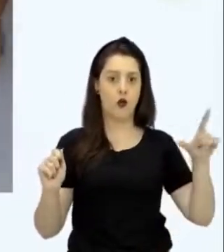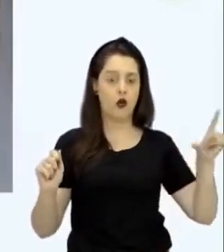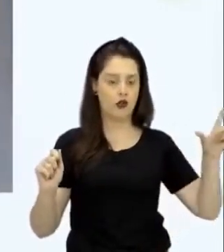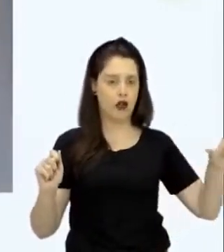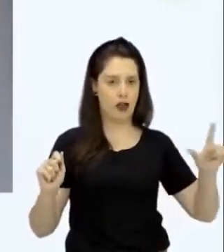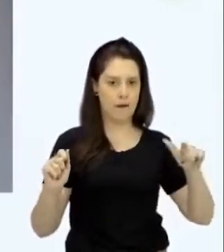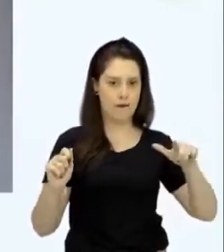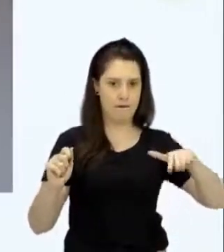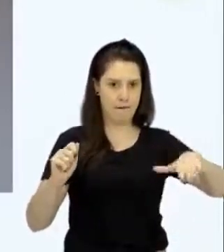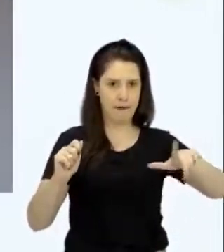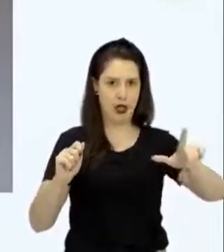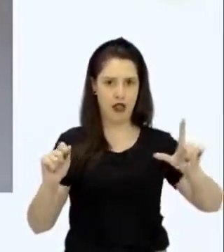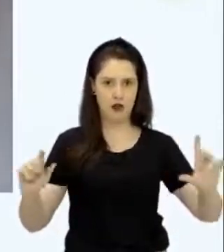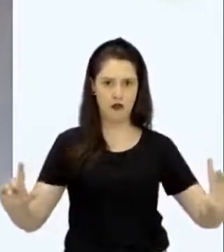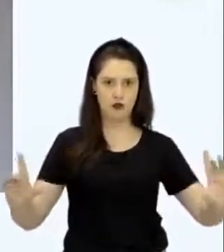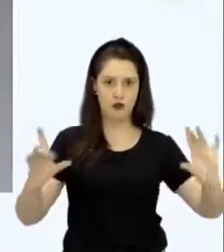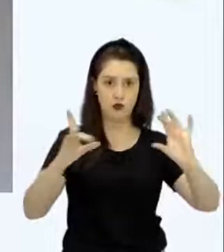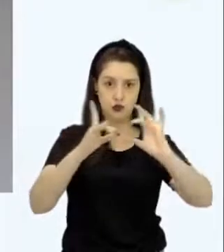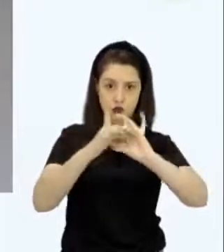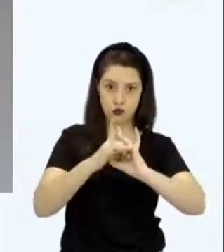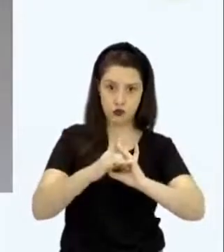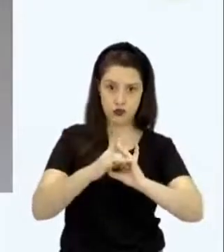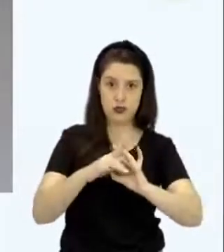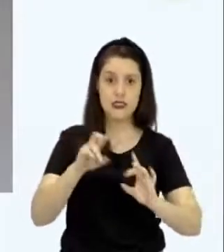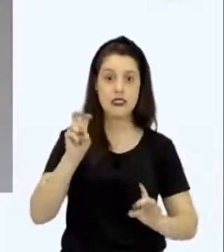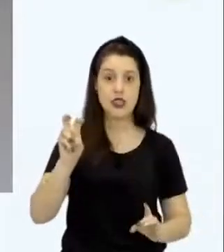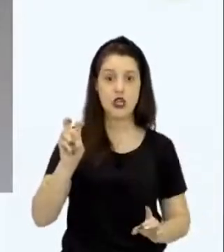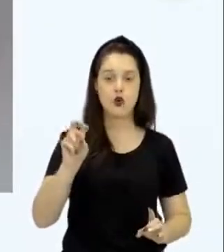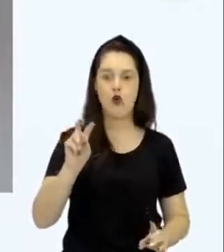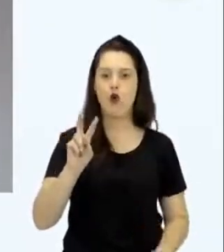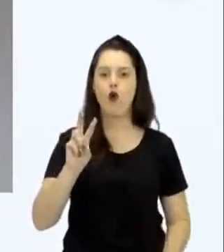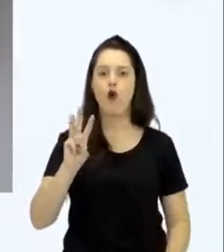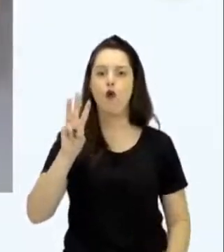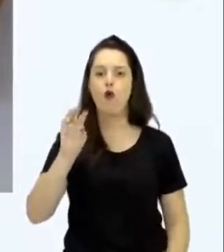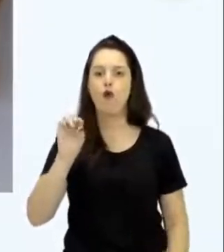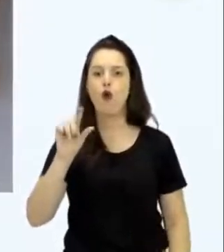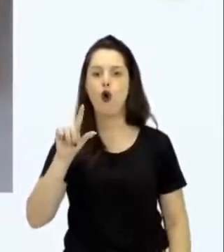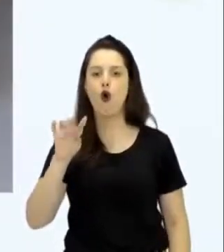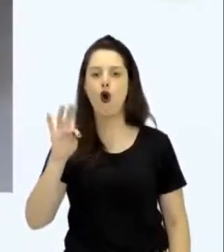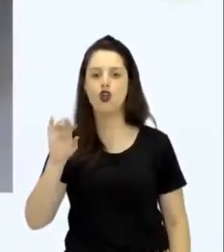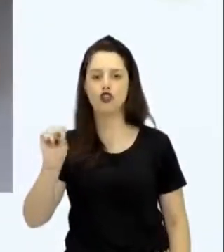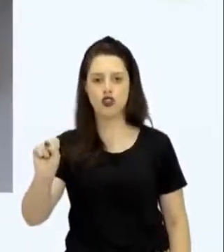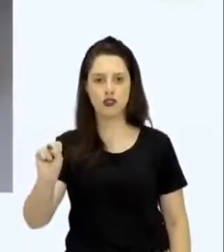colocar aqui o jumper nos 5 volts.